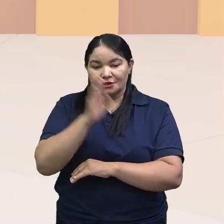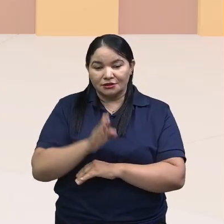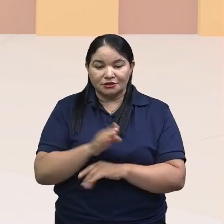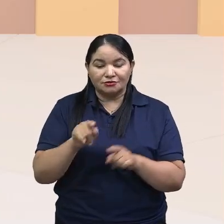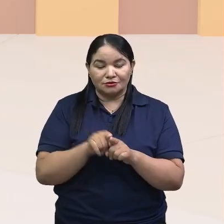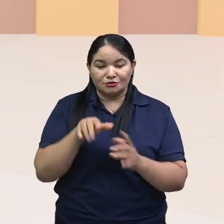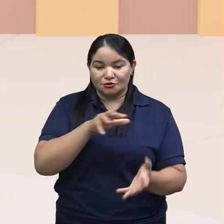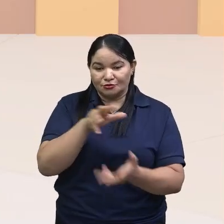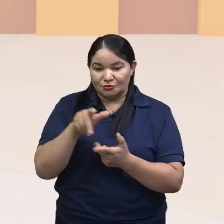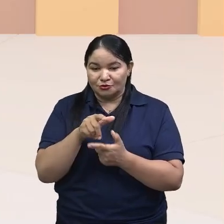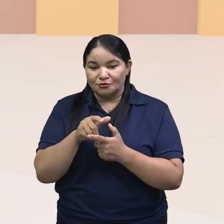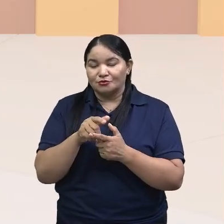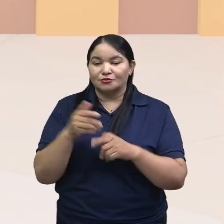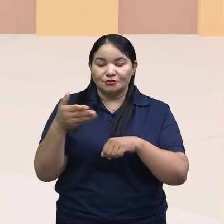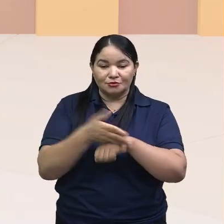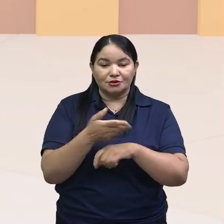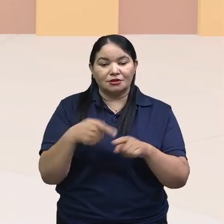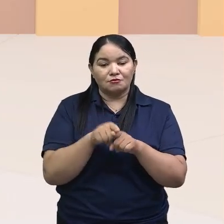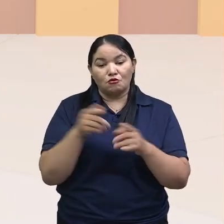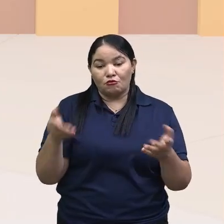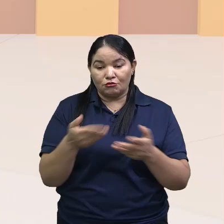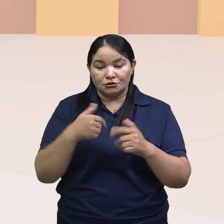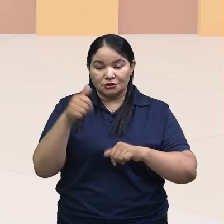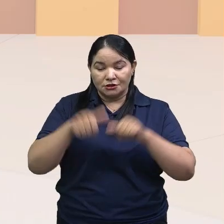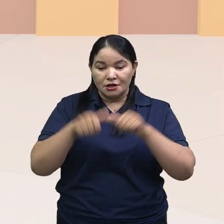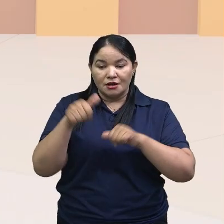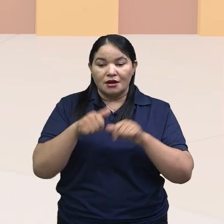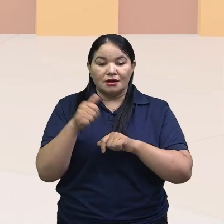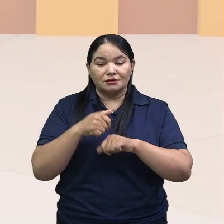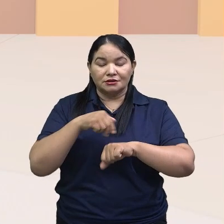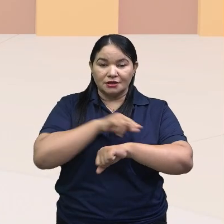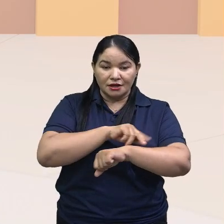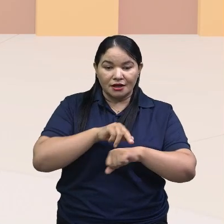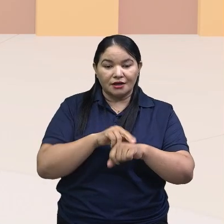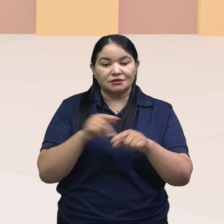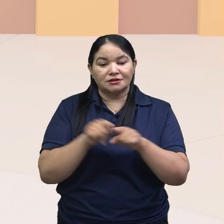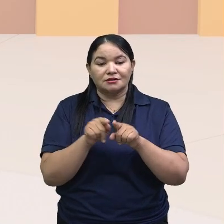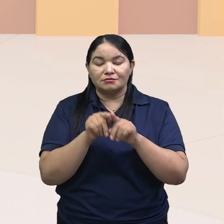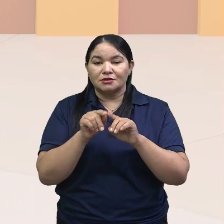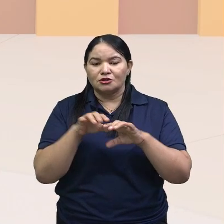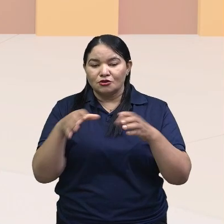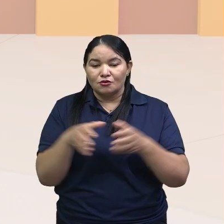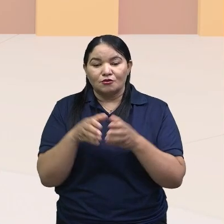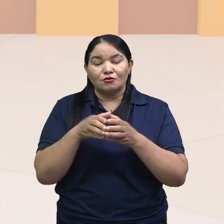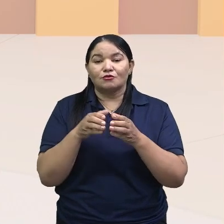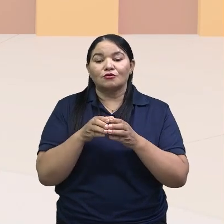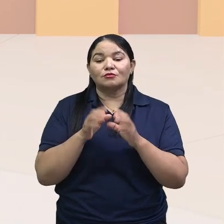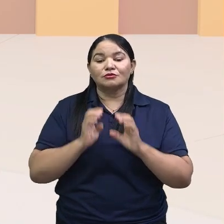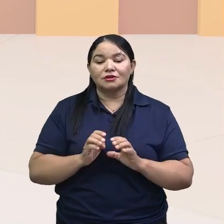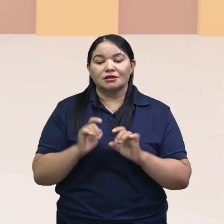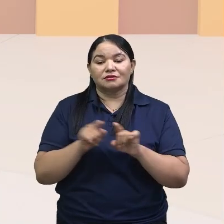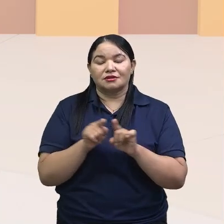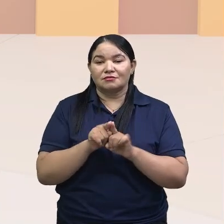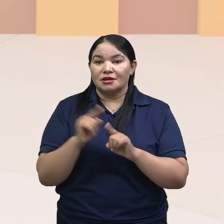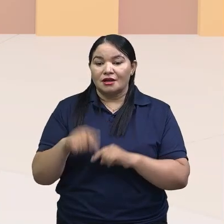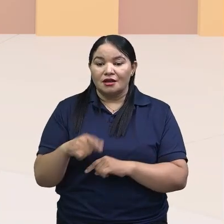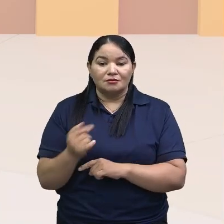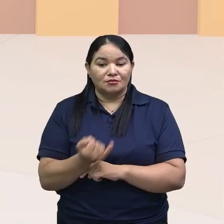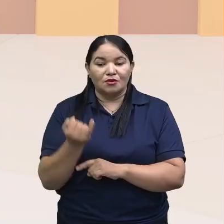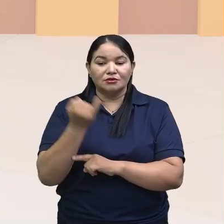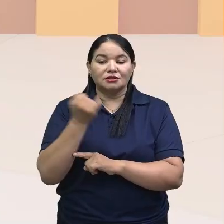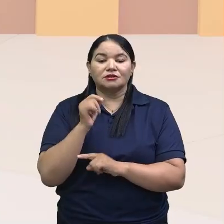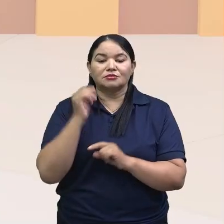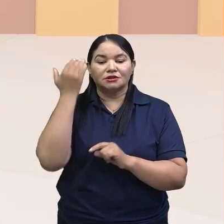a análise das questões de raça e etnia na região, ela é essencial para compreender